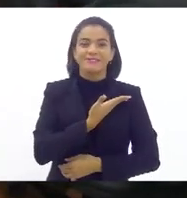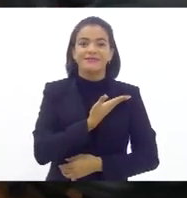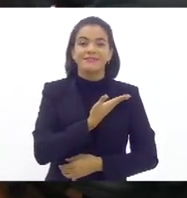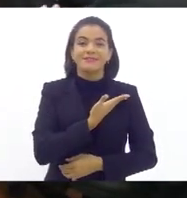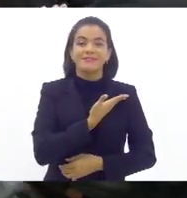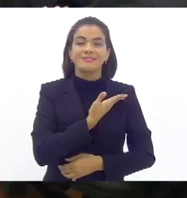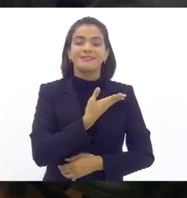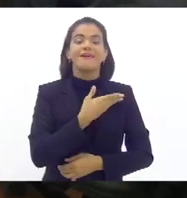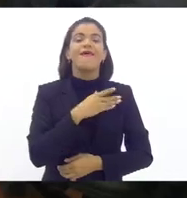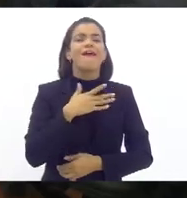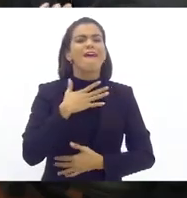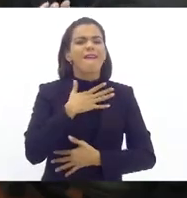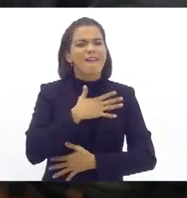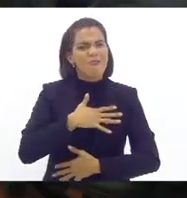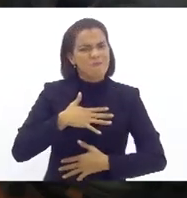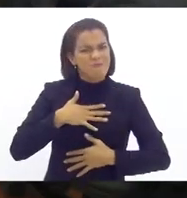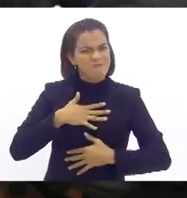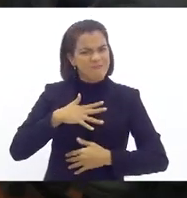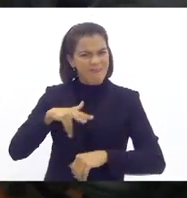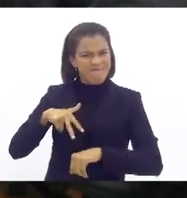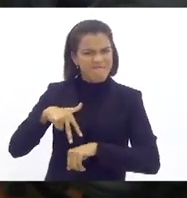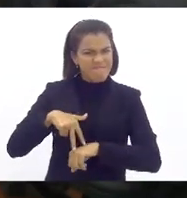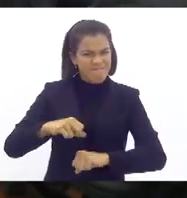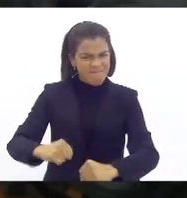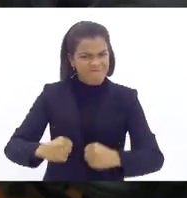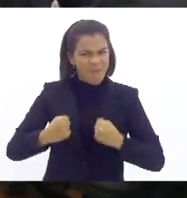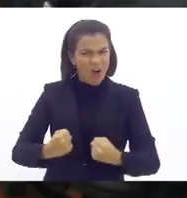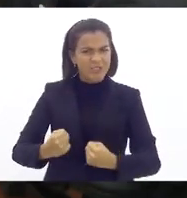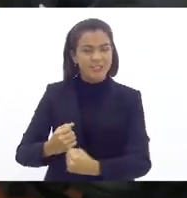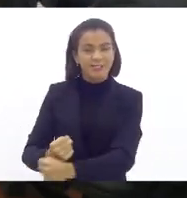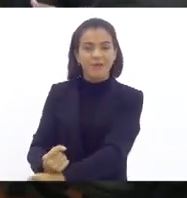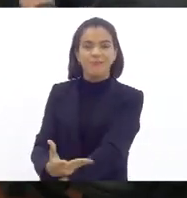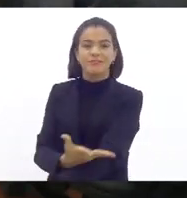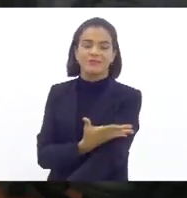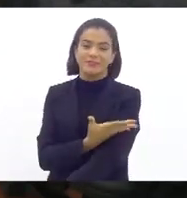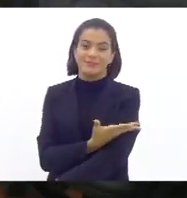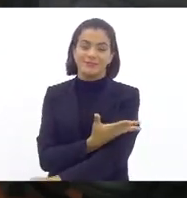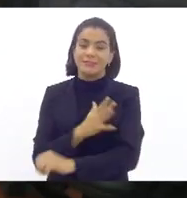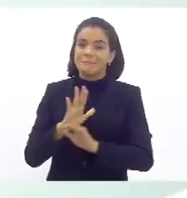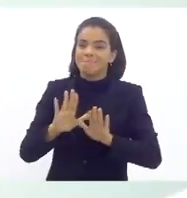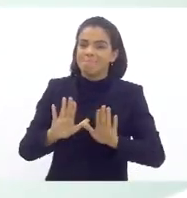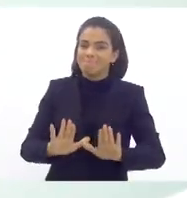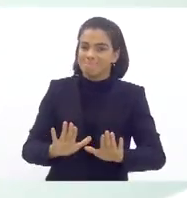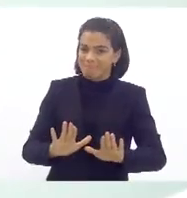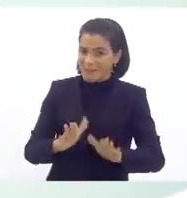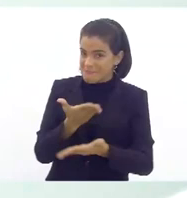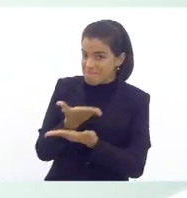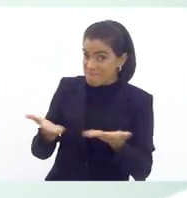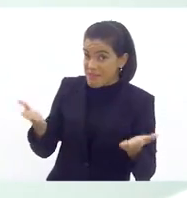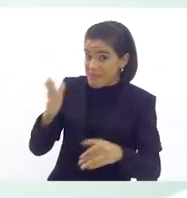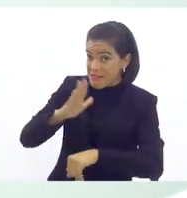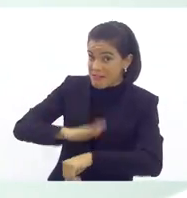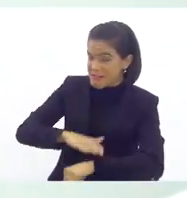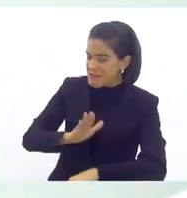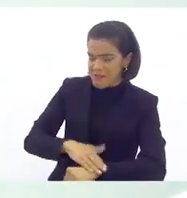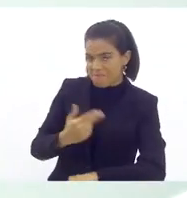É, com muita força e emoção estar aqui hoje, mas não dá para a gente perder tempo, gente.